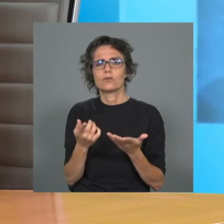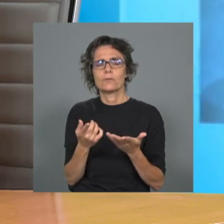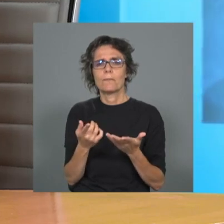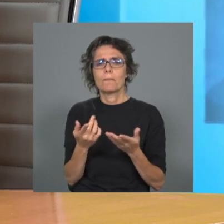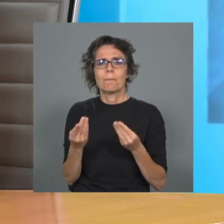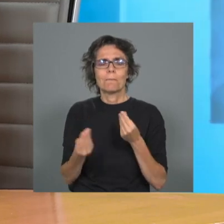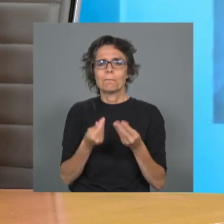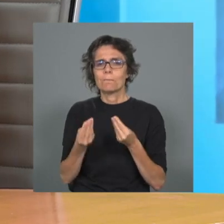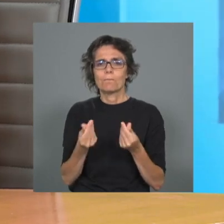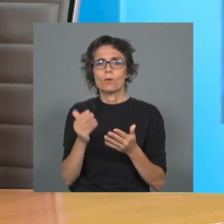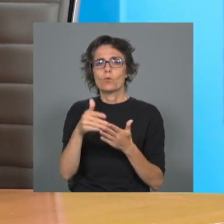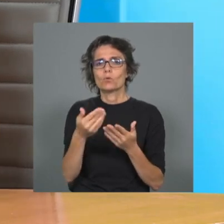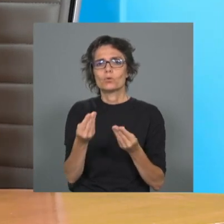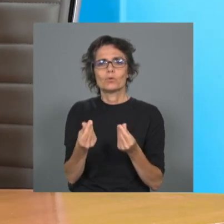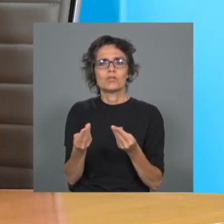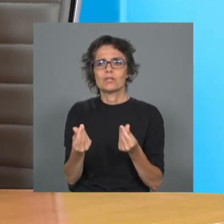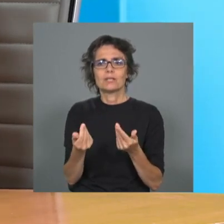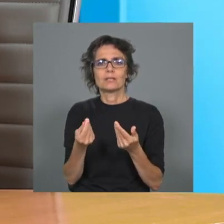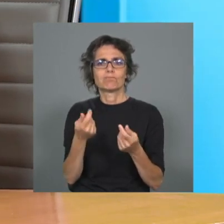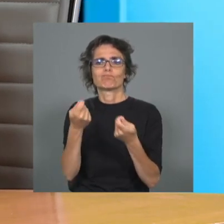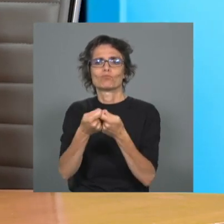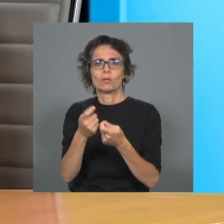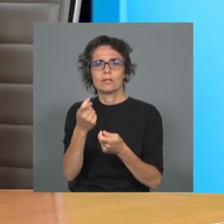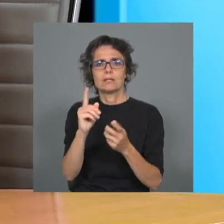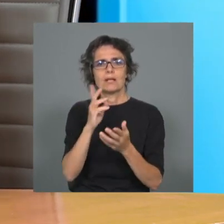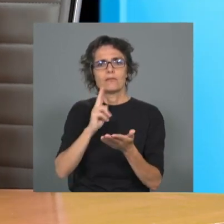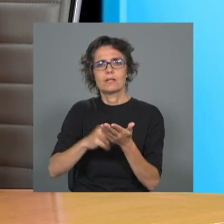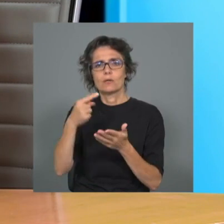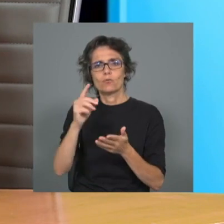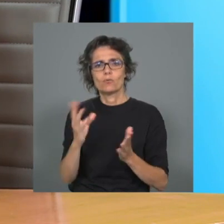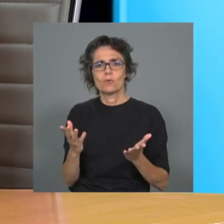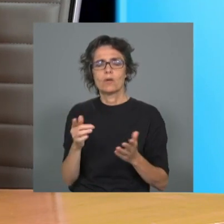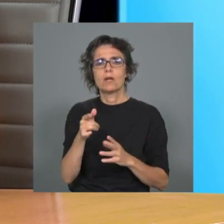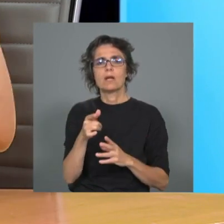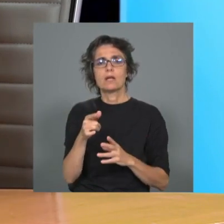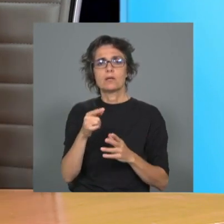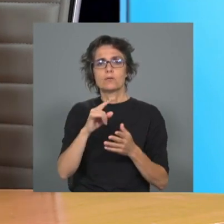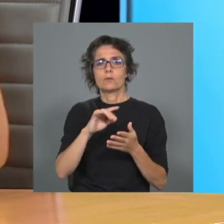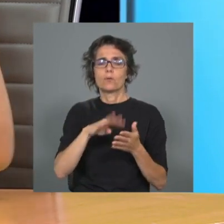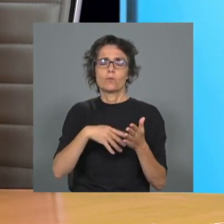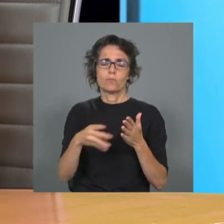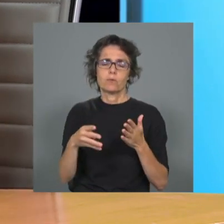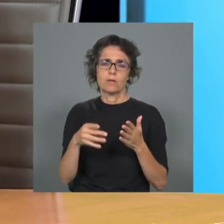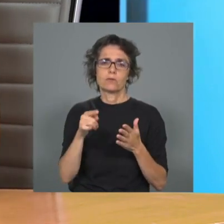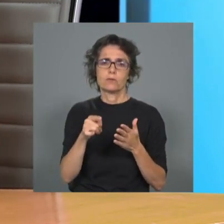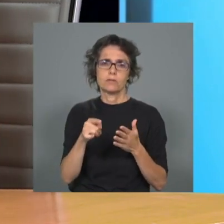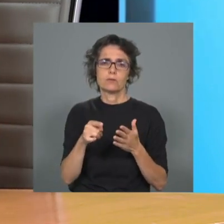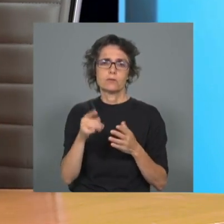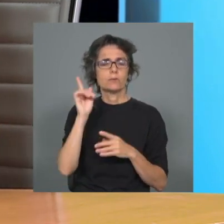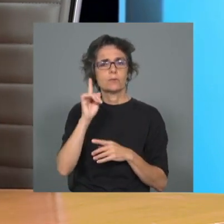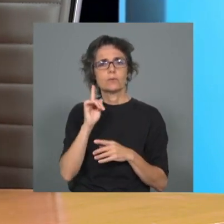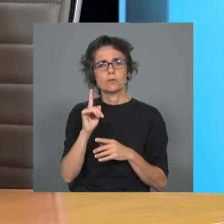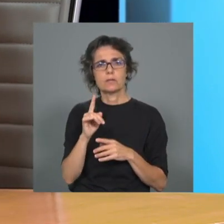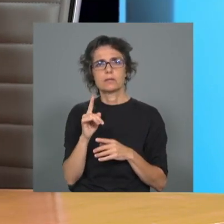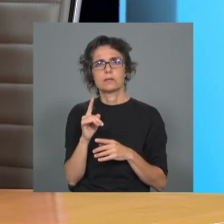envolvermos estas políticas. E quando estou a dizer não chamarmos e não envolvermos, não me estou a referir apenas a um plano macro, porque este exercício deve ser